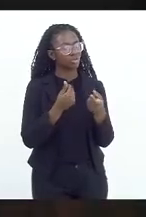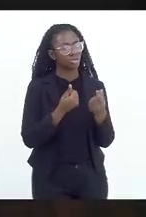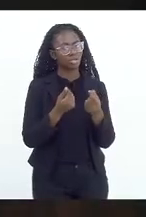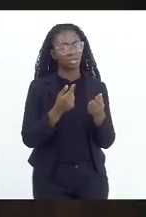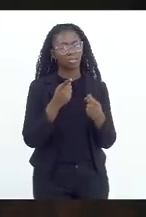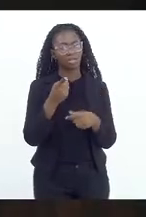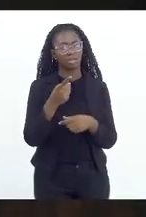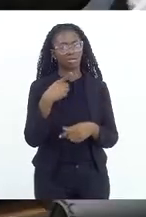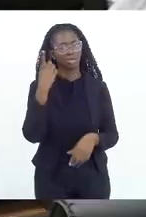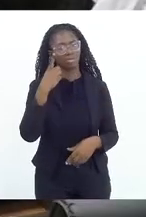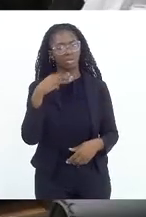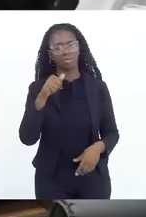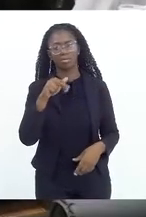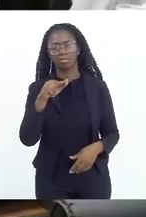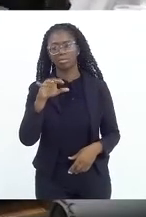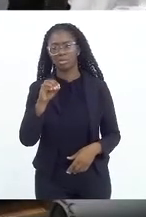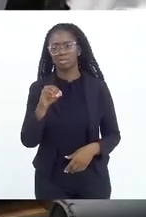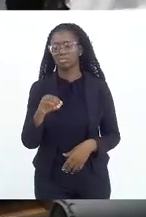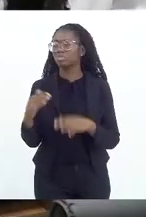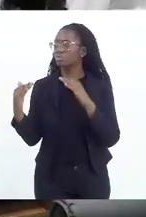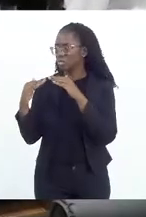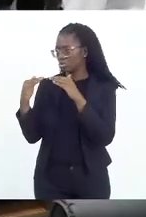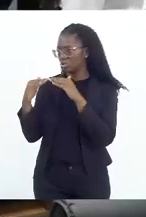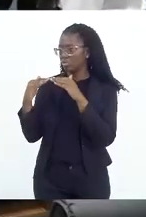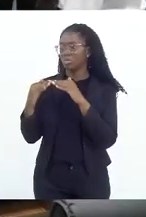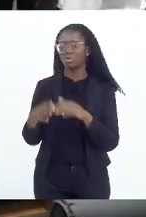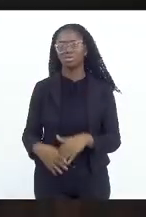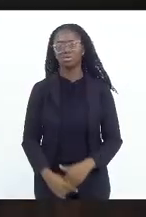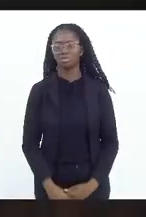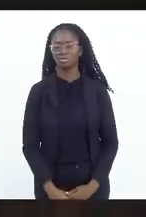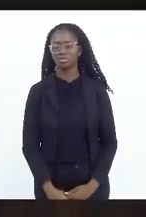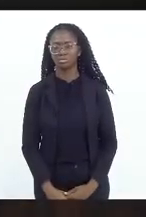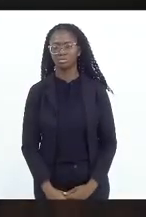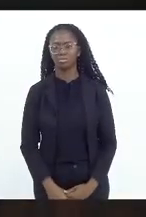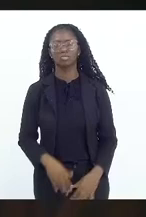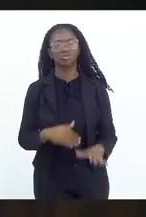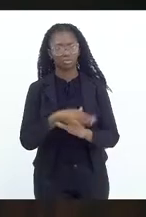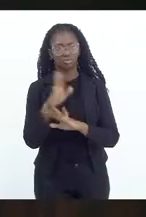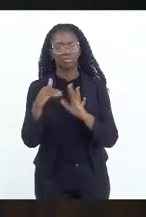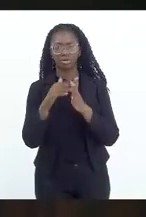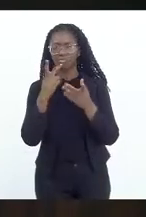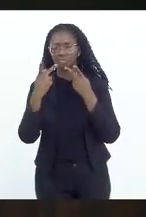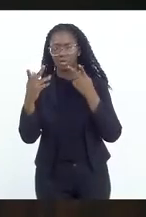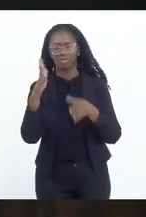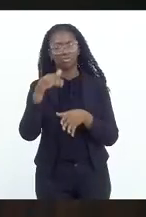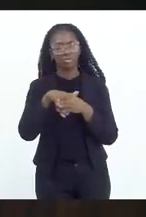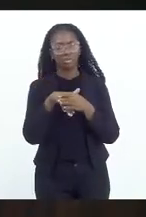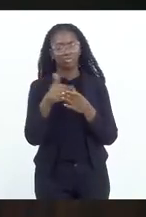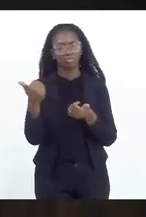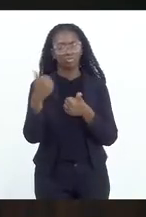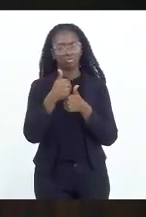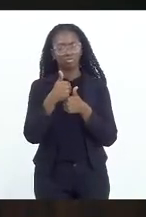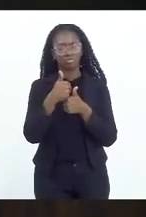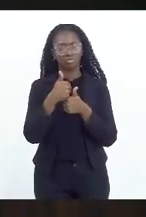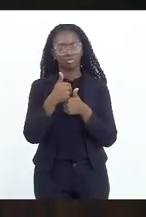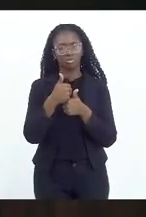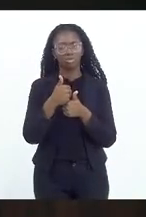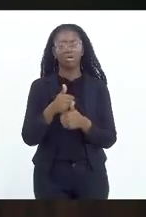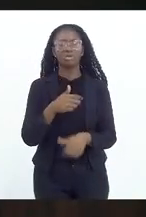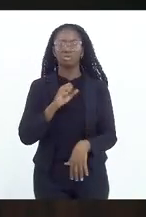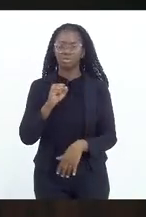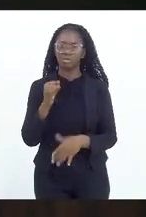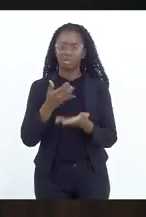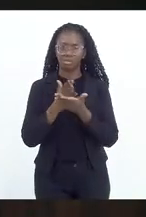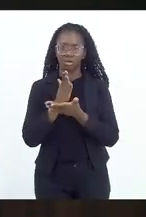Deputado Márcio Pacheco. Parecer é favorável, presidente. Com os pareceres emitidos, em votação substitutivo. Os senhores que aprovam, permaneçam como